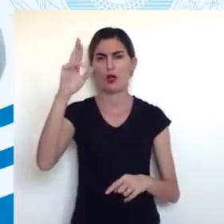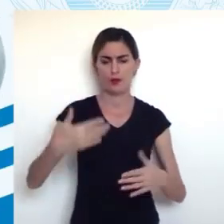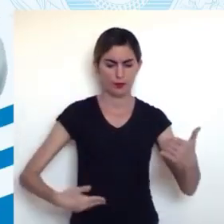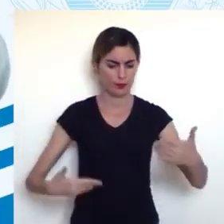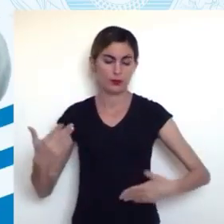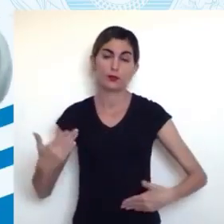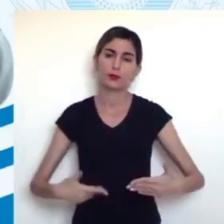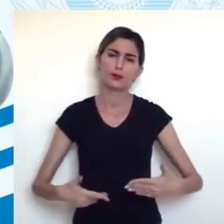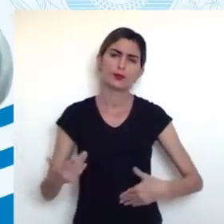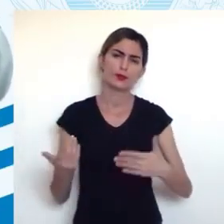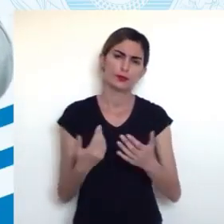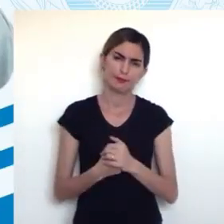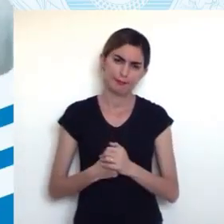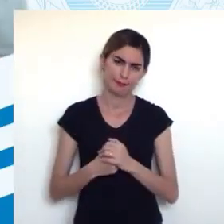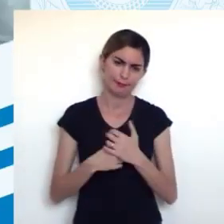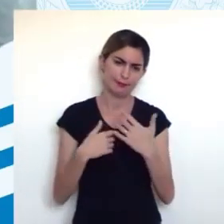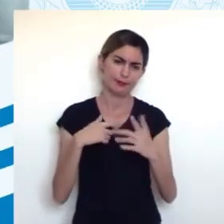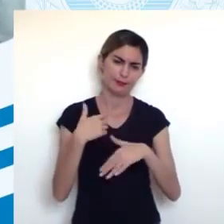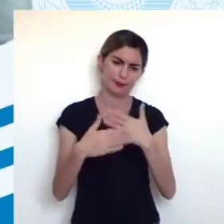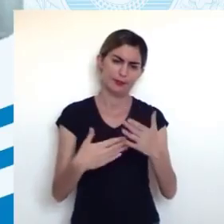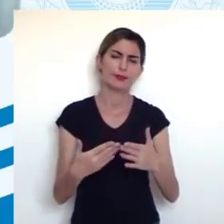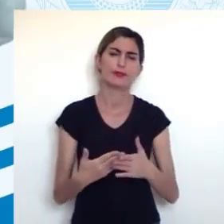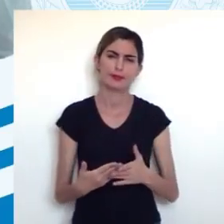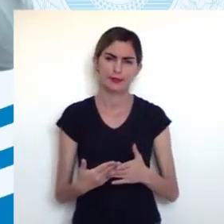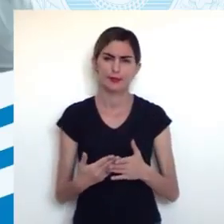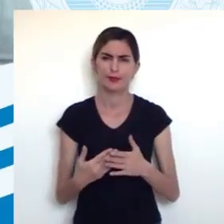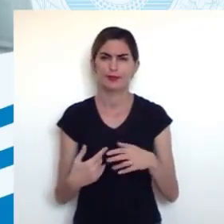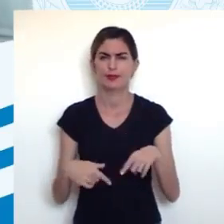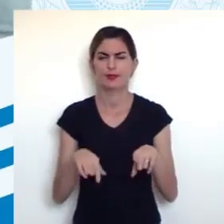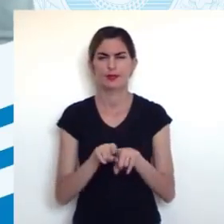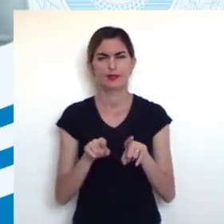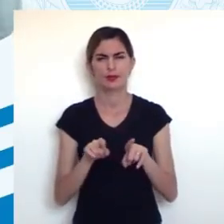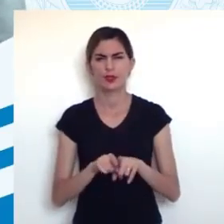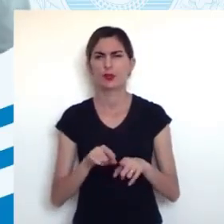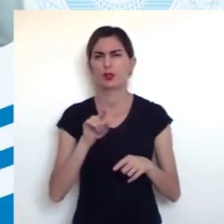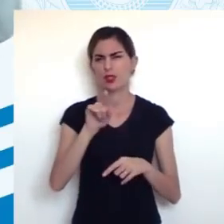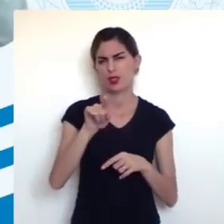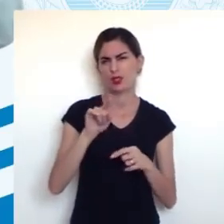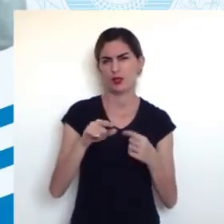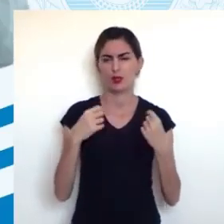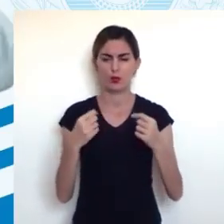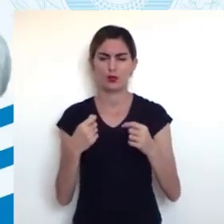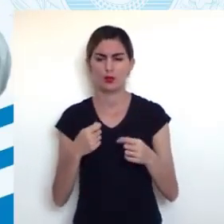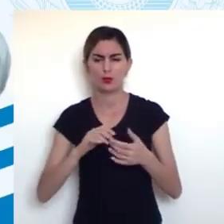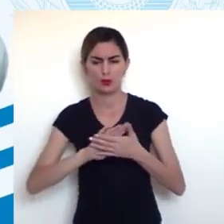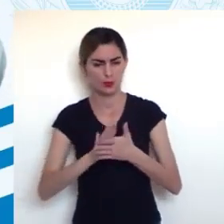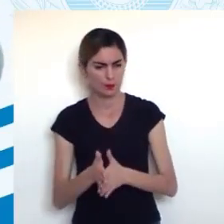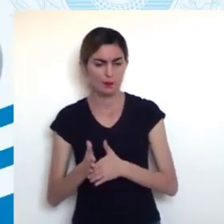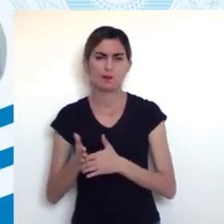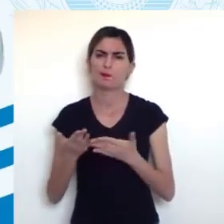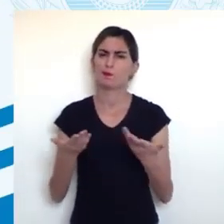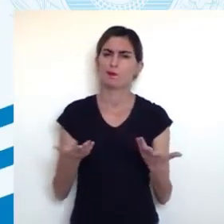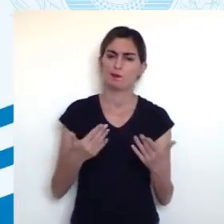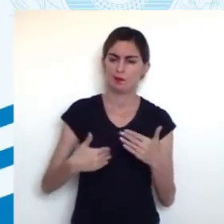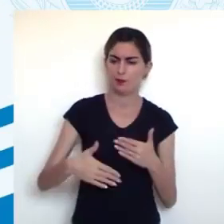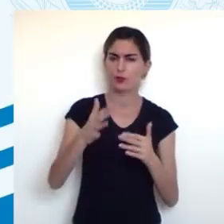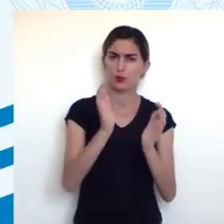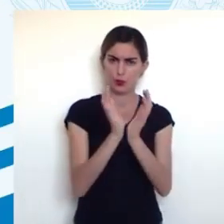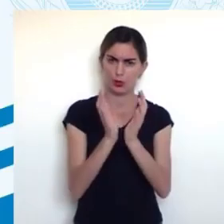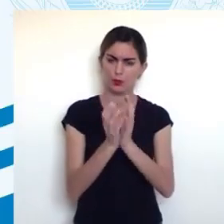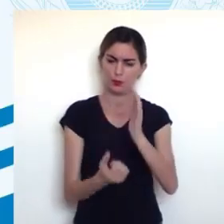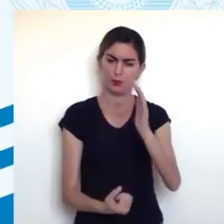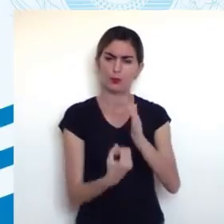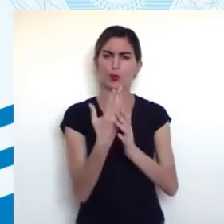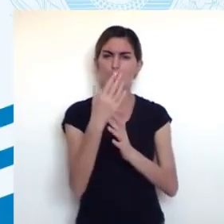e empregados, né? Onde Marx, na realidade, enfatiza que havia exploração. Então, o primeiro